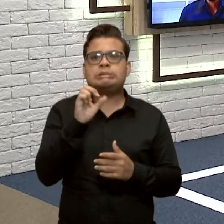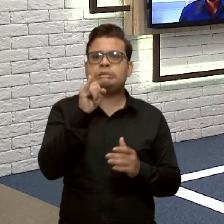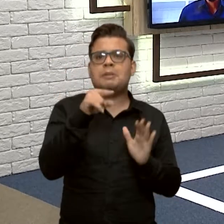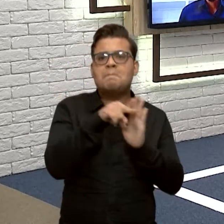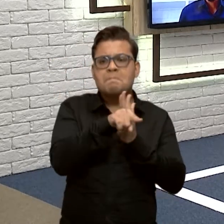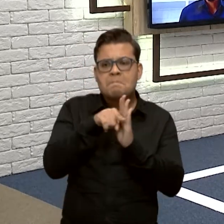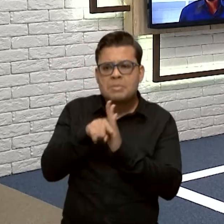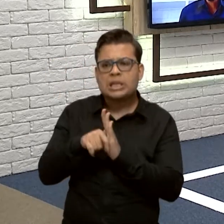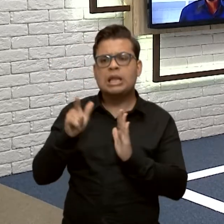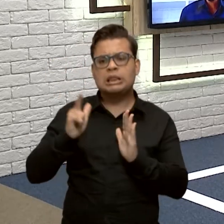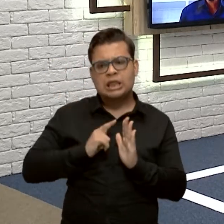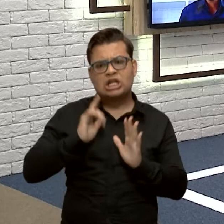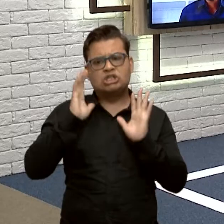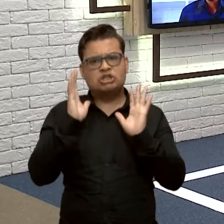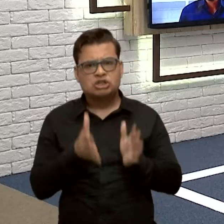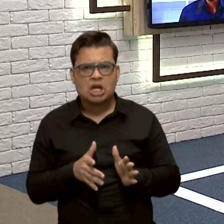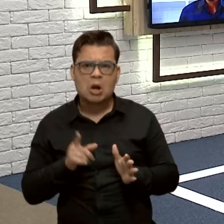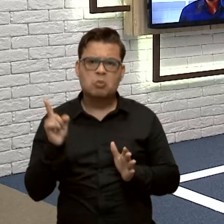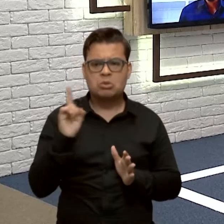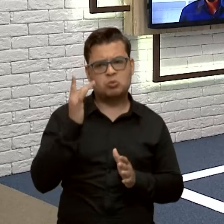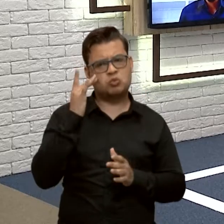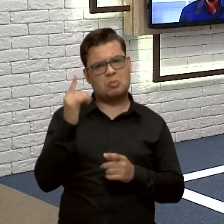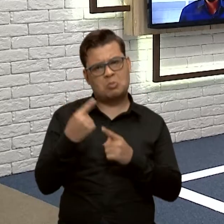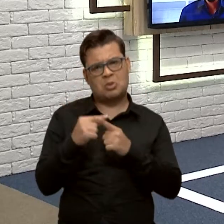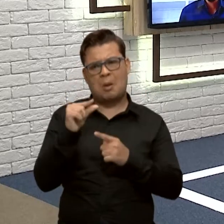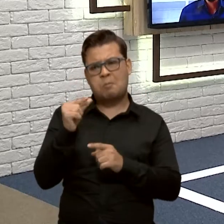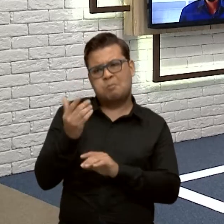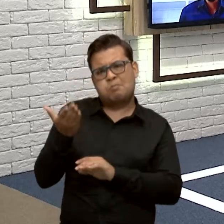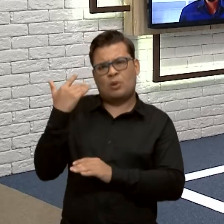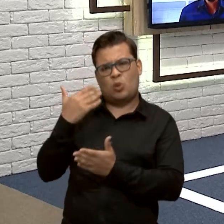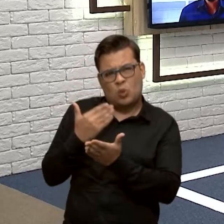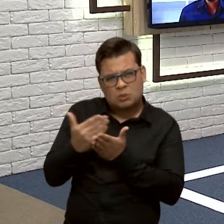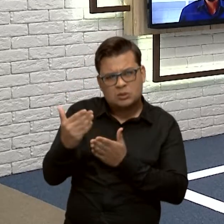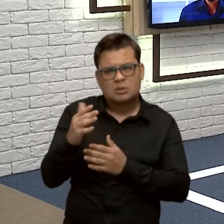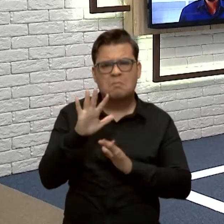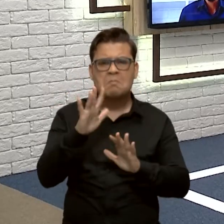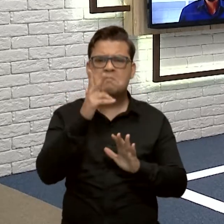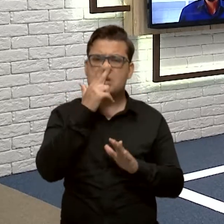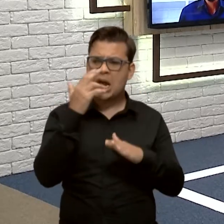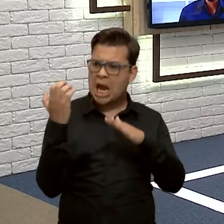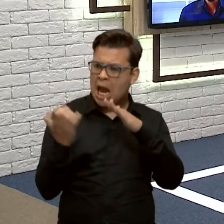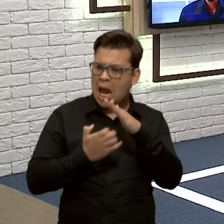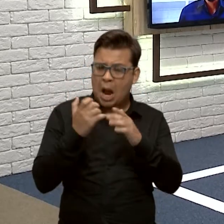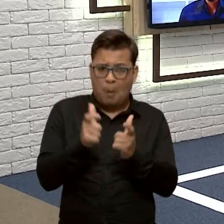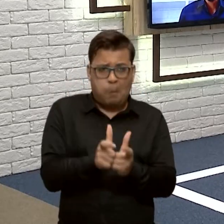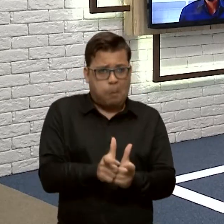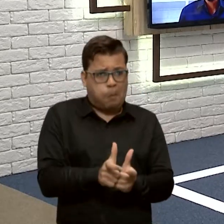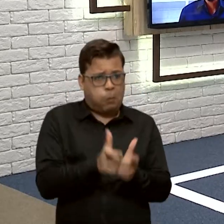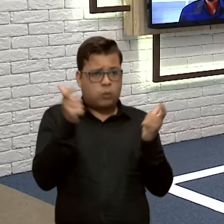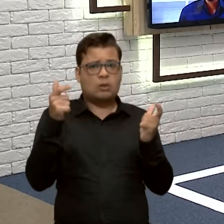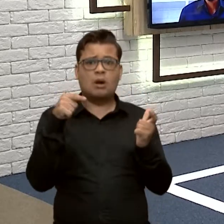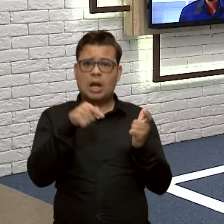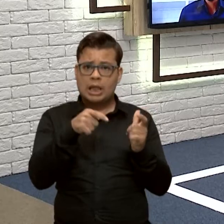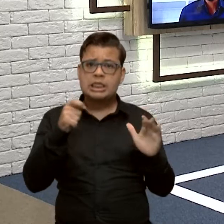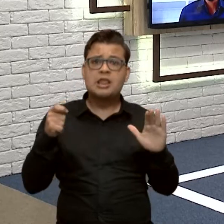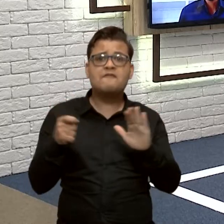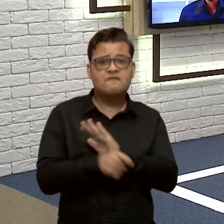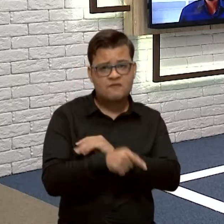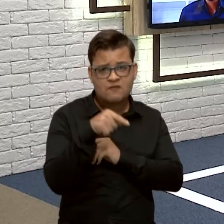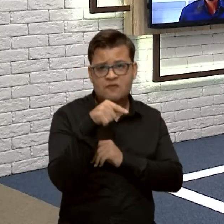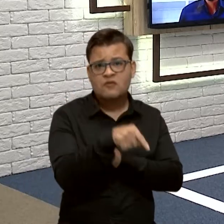é recente, né? Porque parece que empresas muito grandes estão investindo pesado nessa forma de fazer promoção.